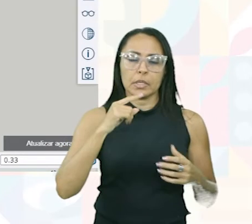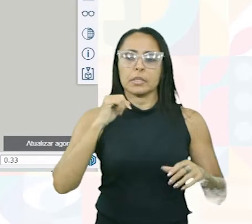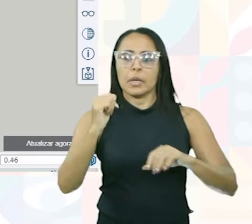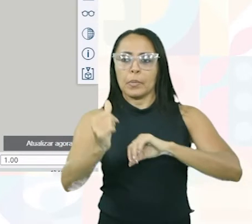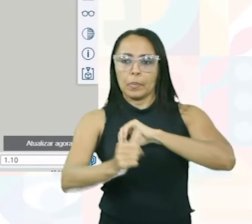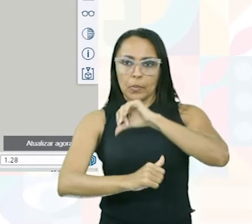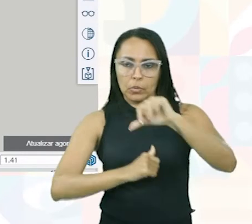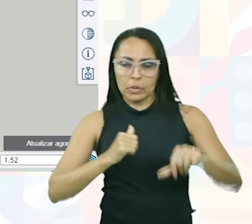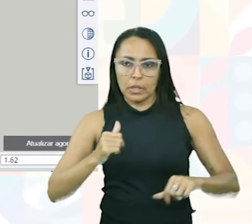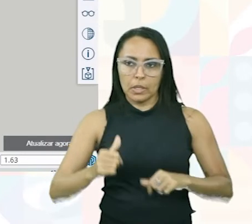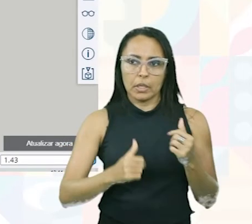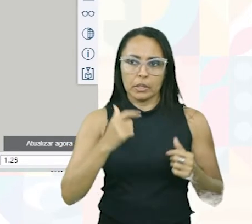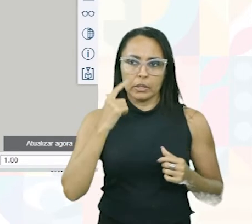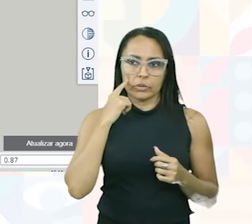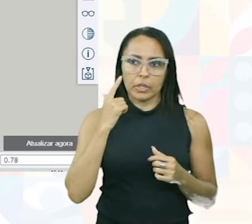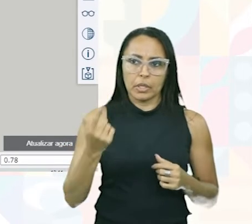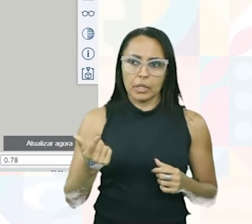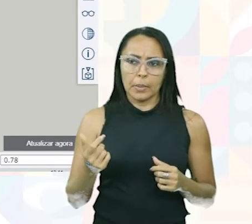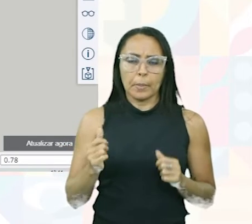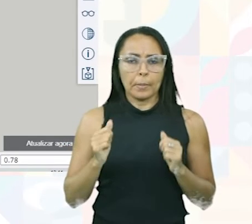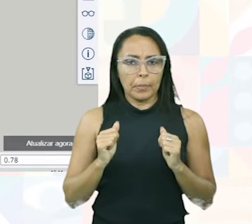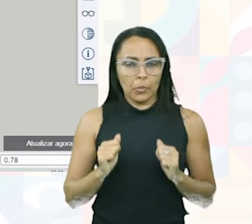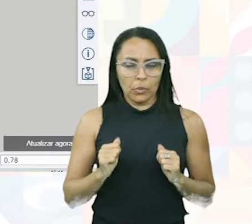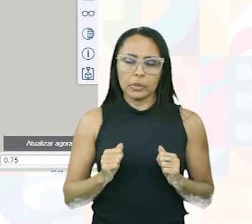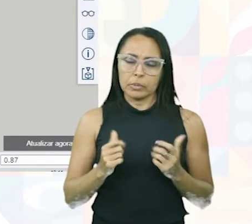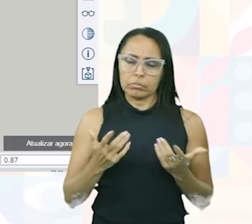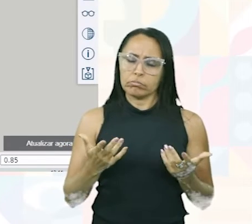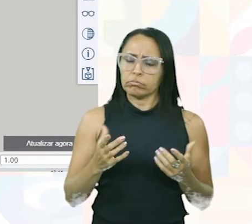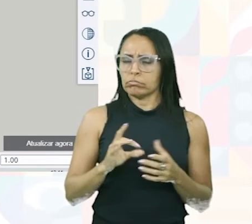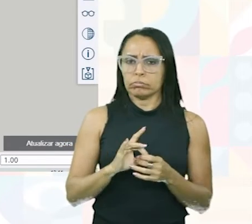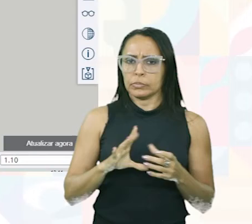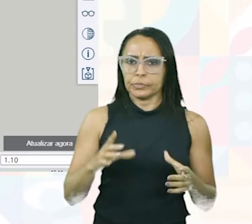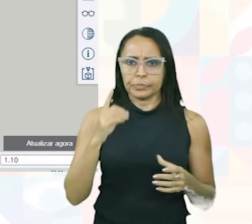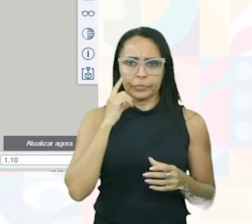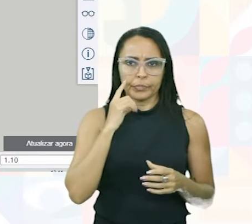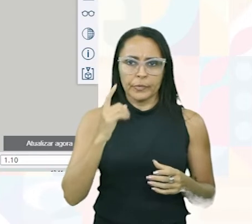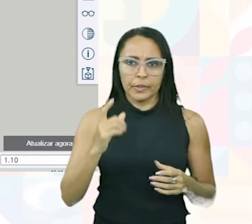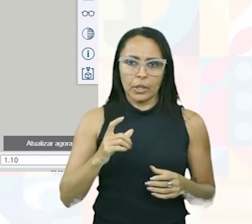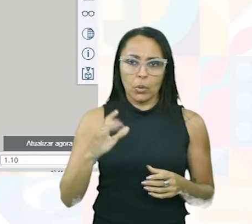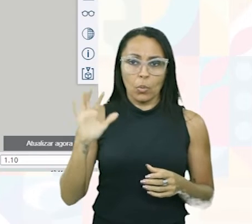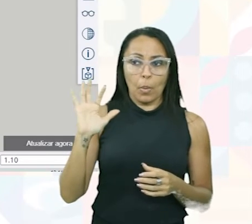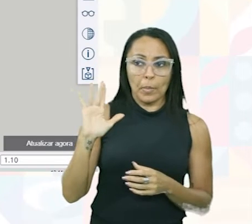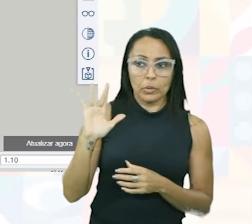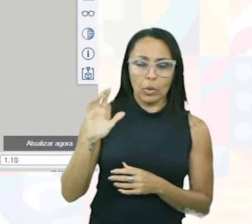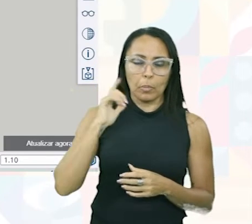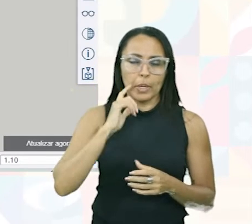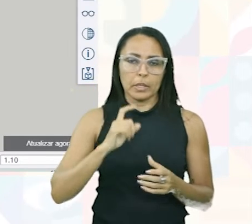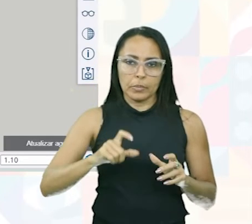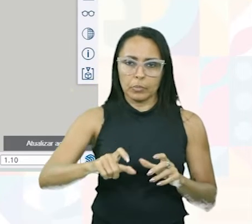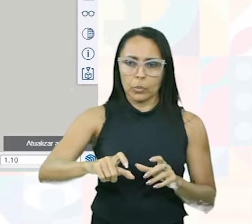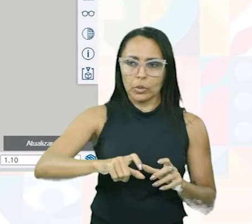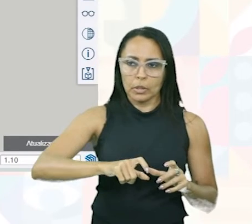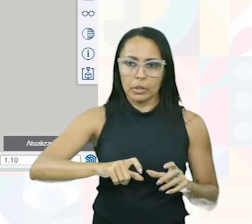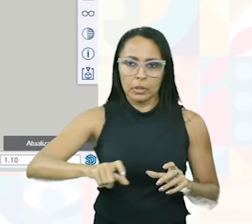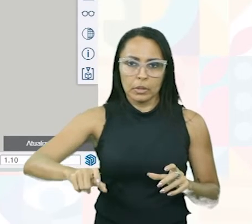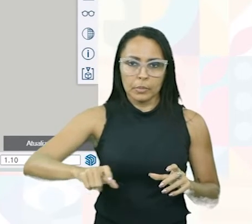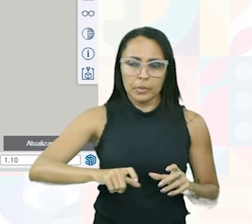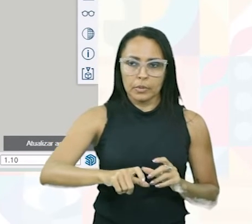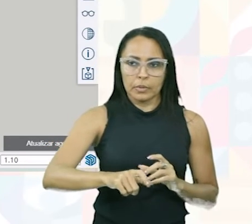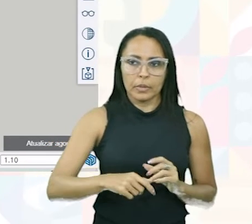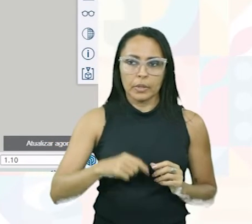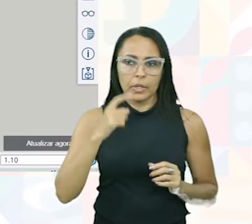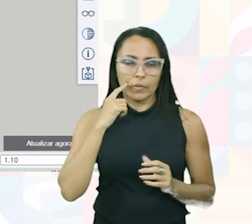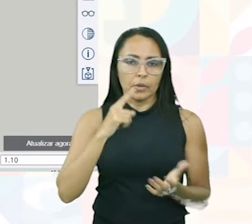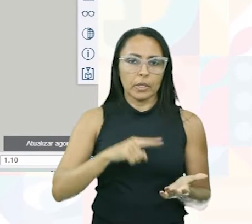escala assim, você vai ter que mudar manualmente. Mas e se eu não quiser mudar manualmente? Eu vou clicar